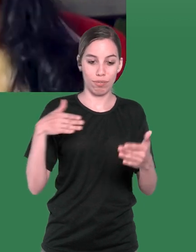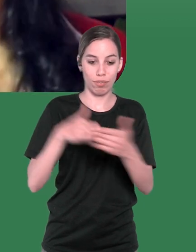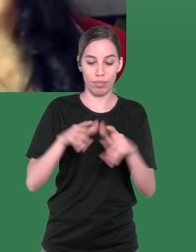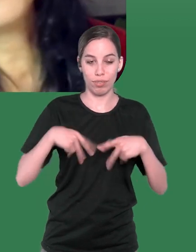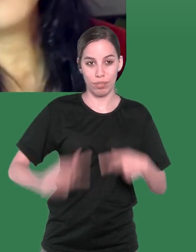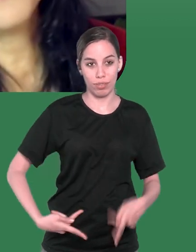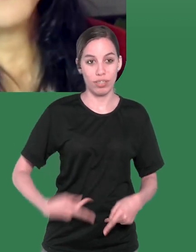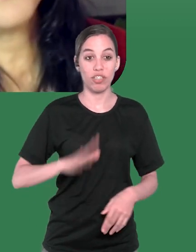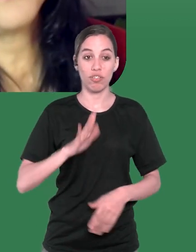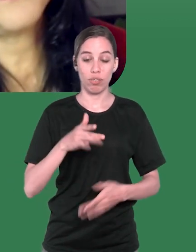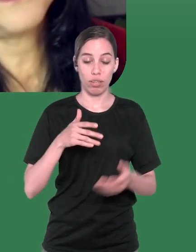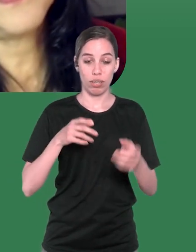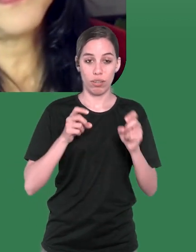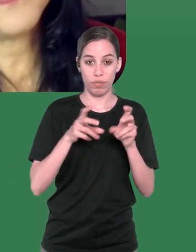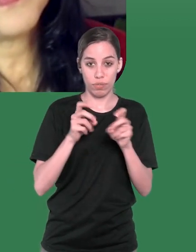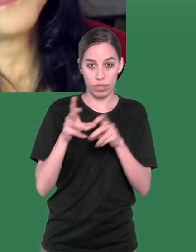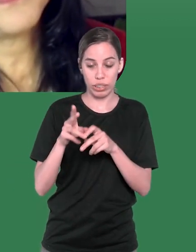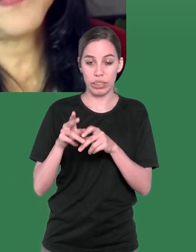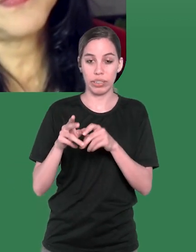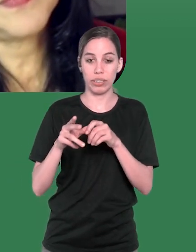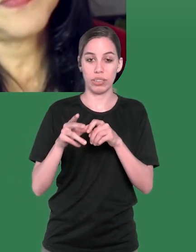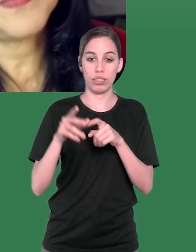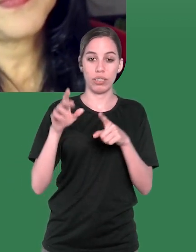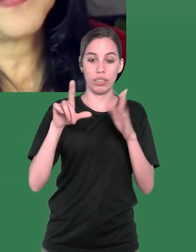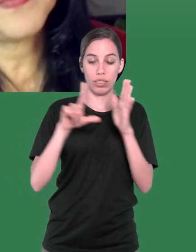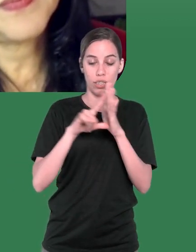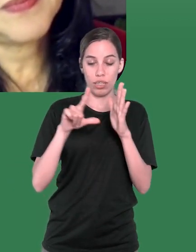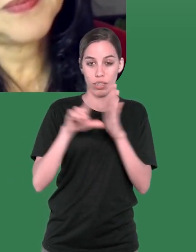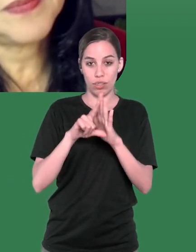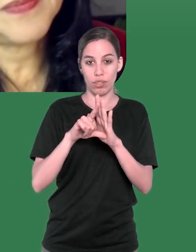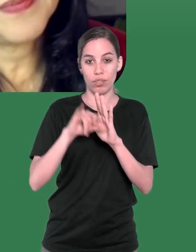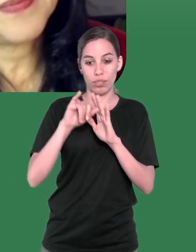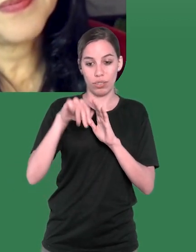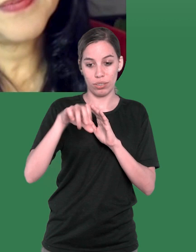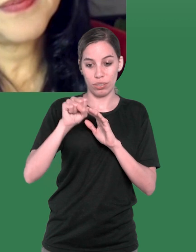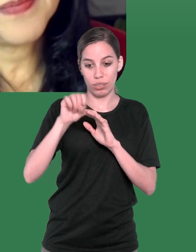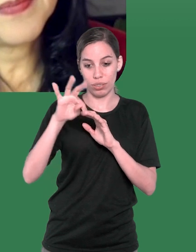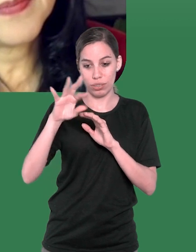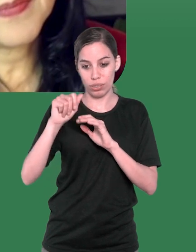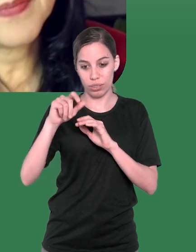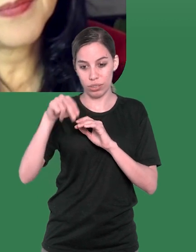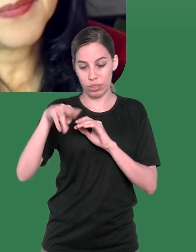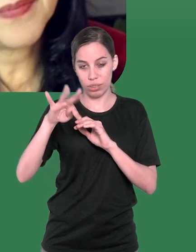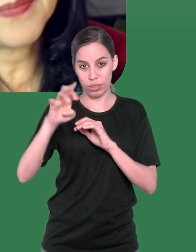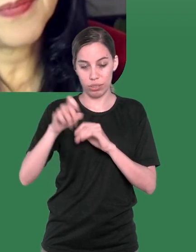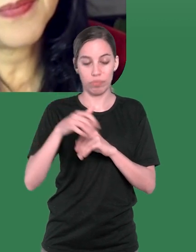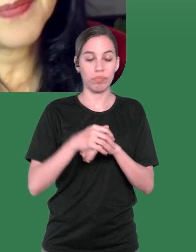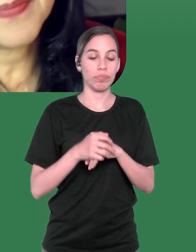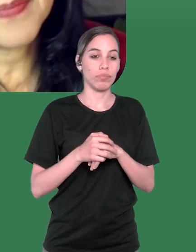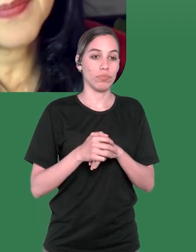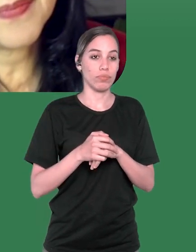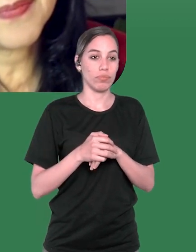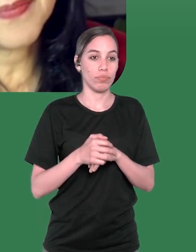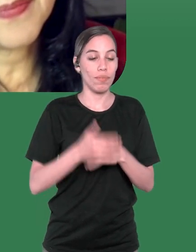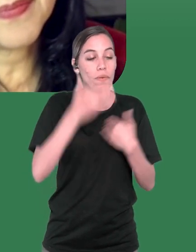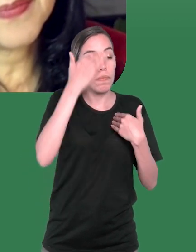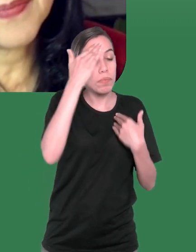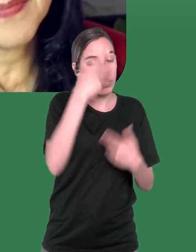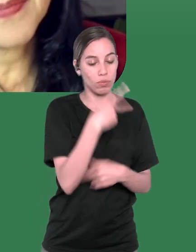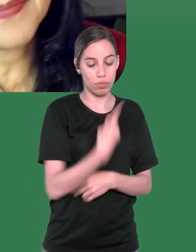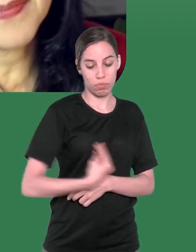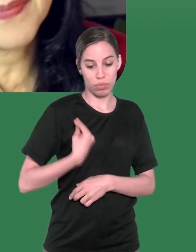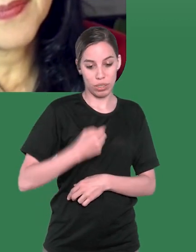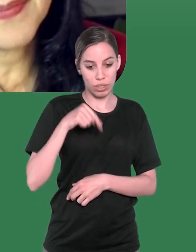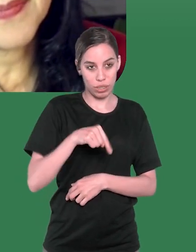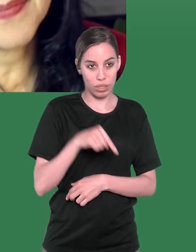para venda da editora Instante. Maria Esther Maciel, muito obrigada pela sua presença aqui. Eu te